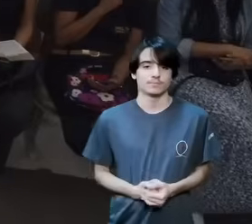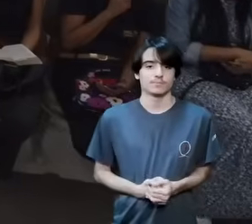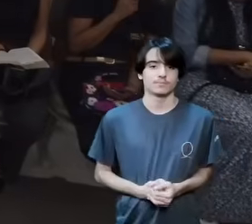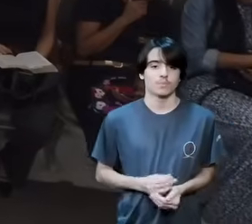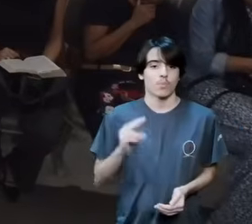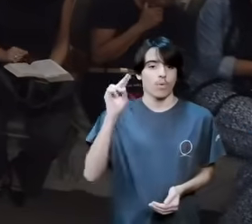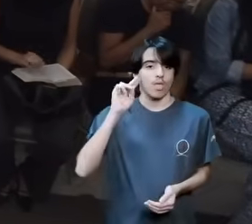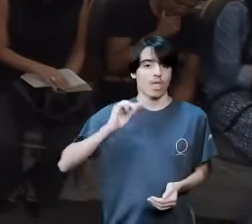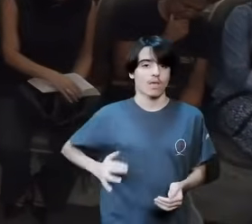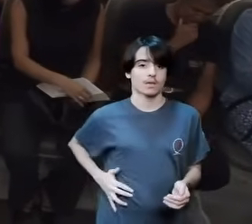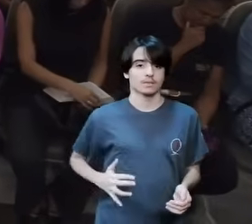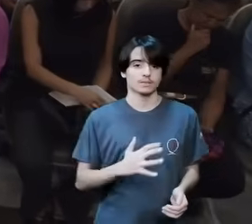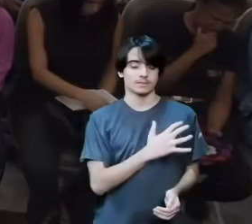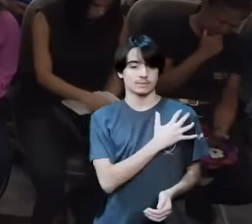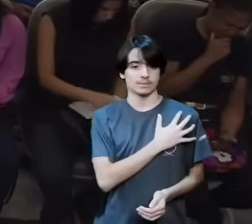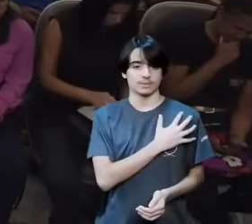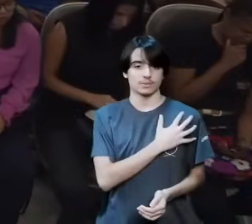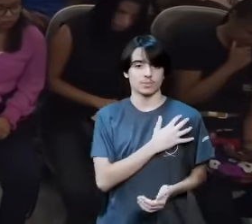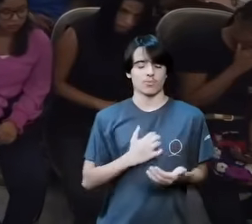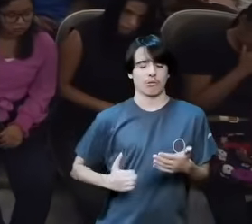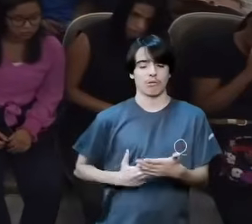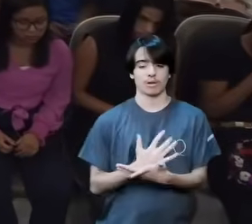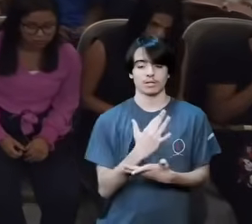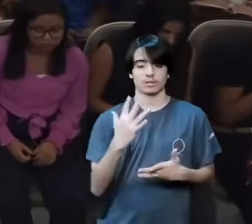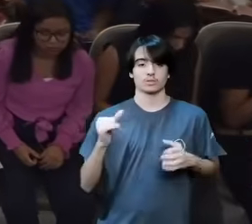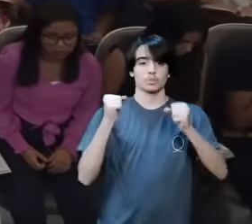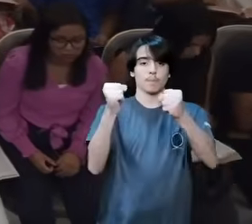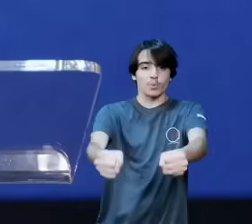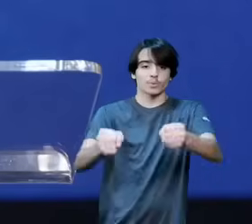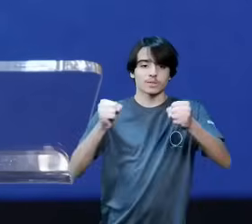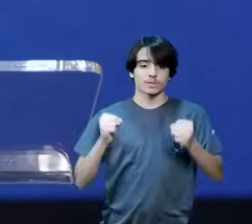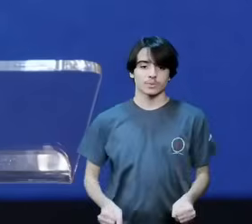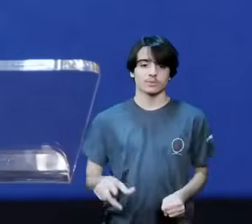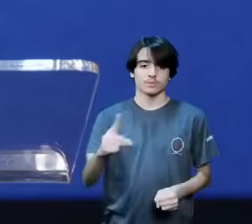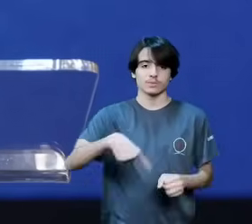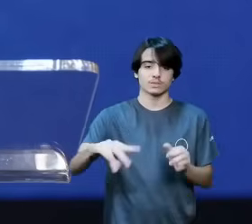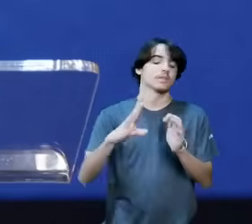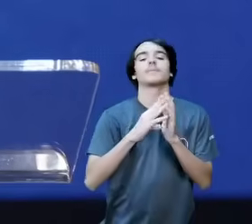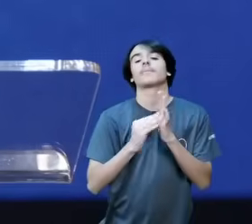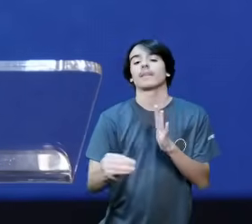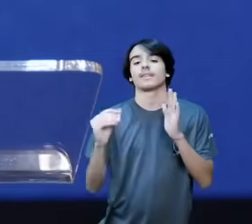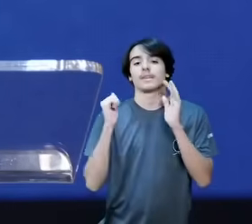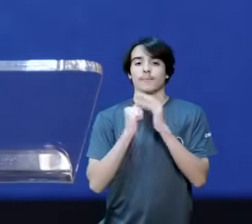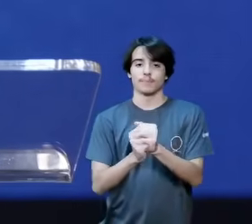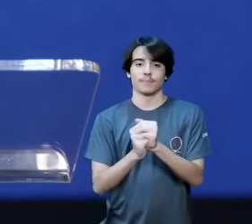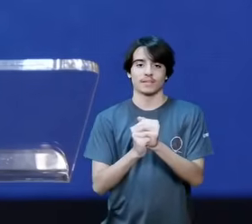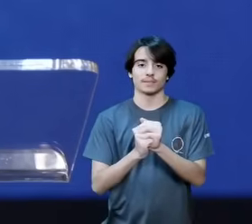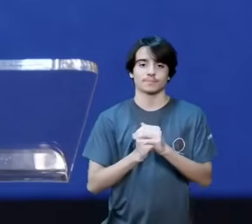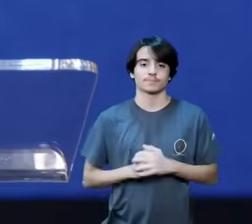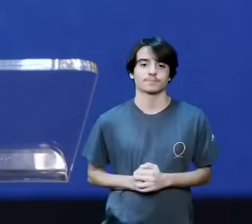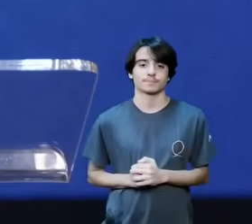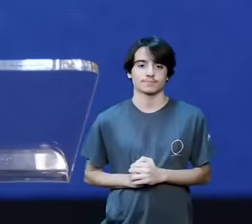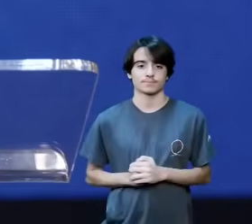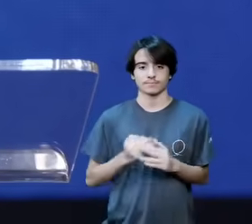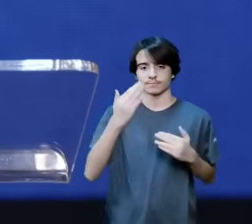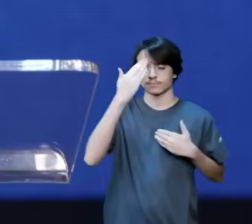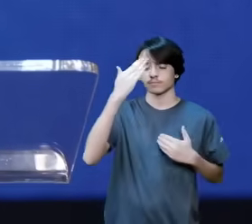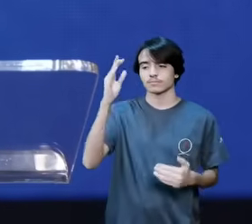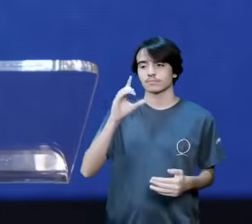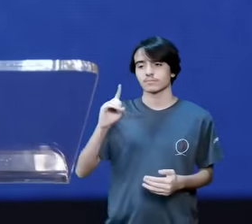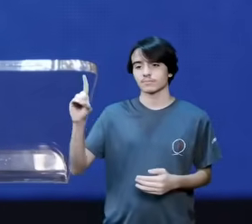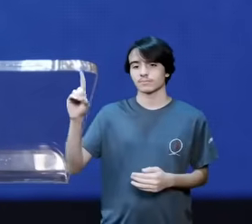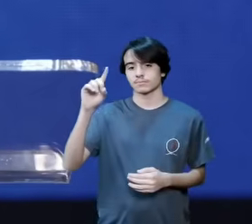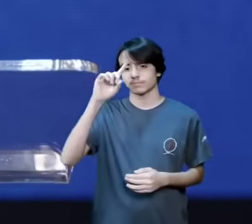um exército grande e poderoso. E você diga amém por essa palavra. Graças a